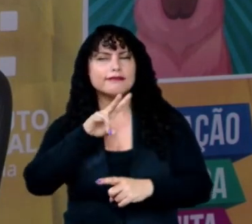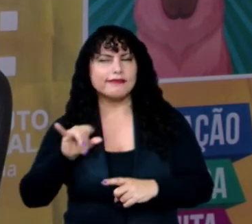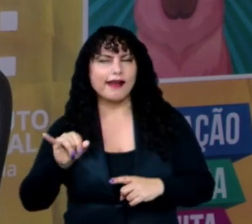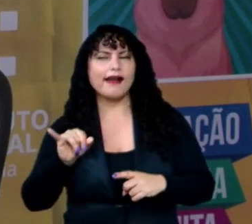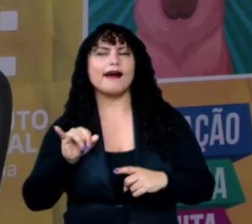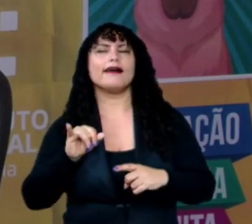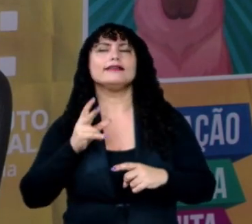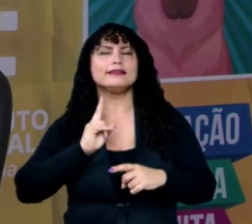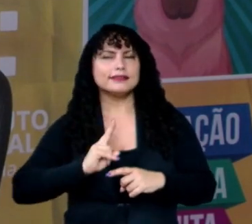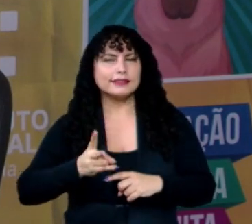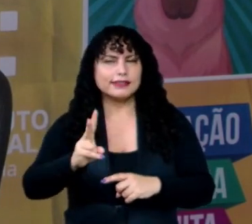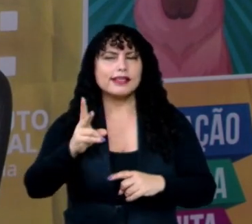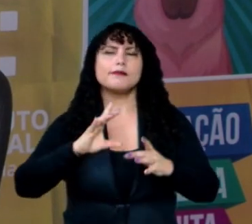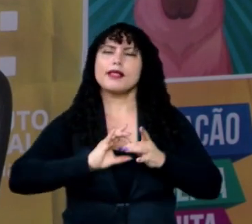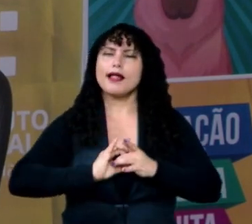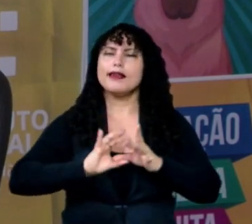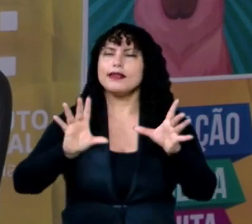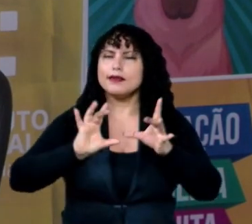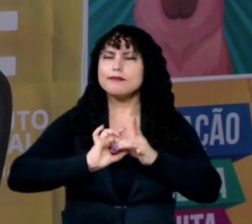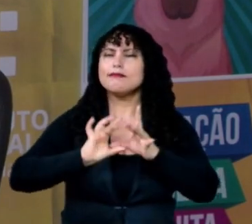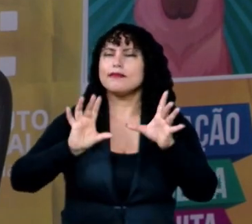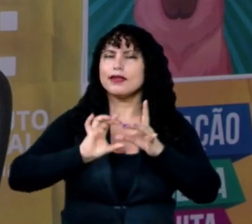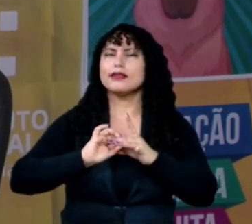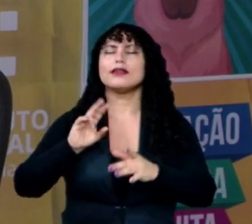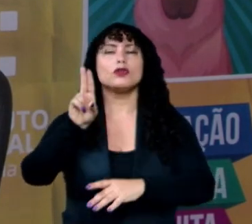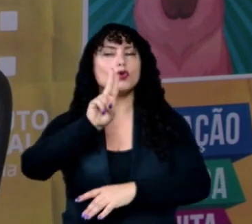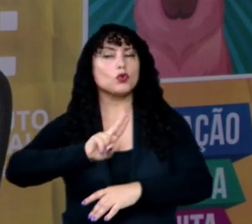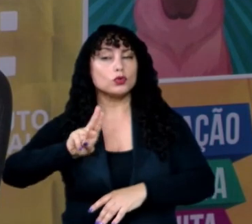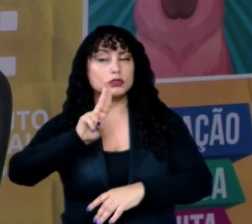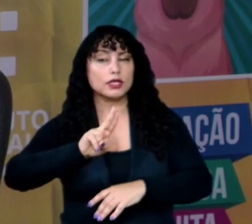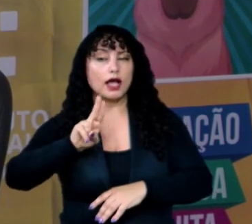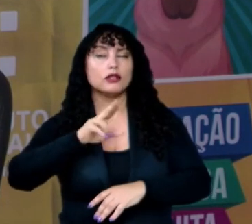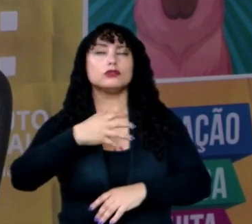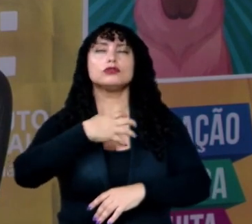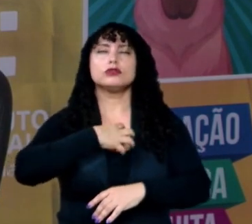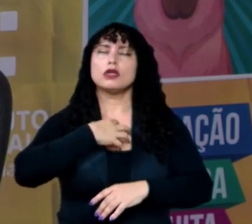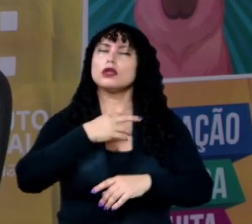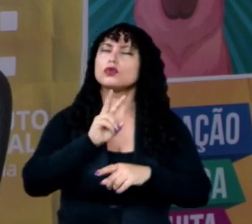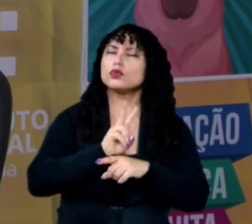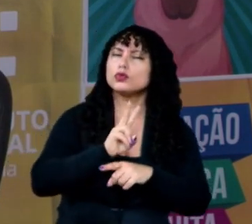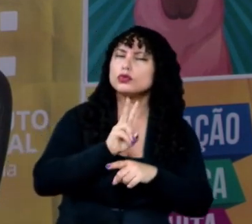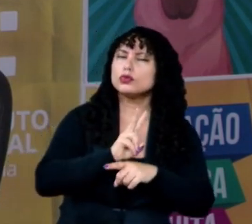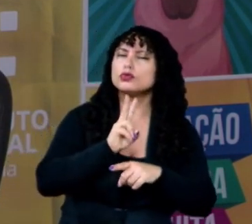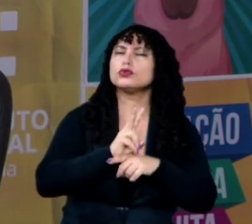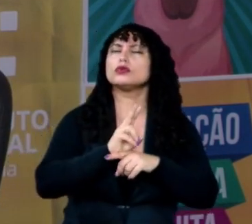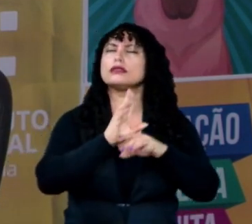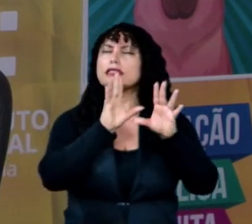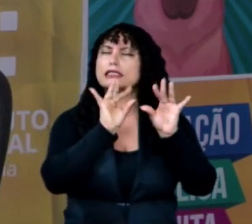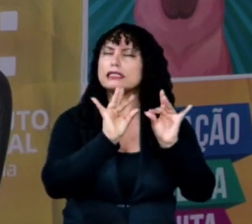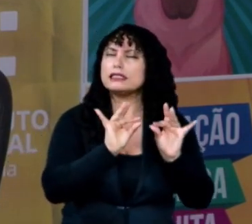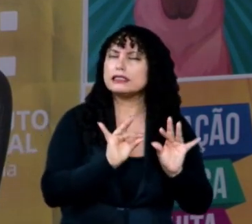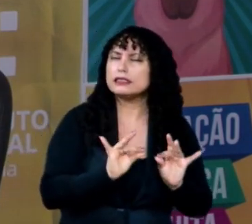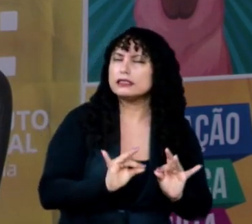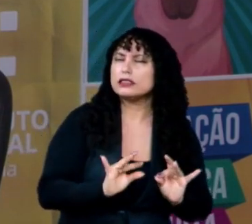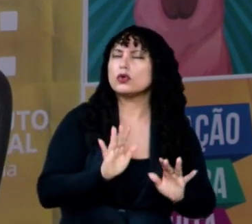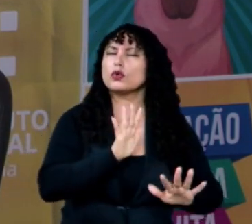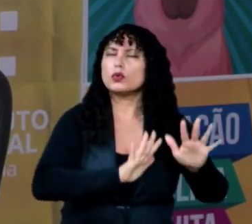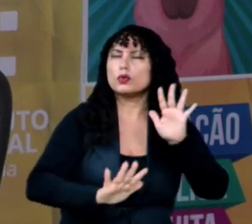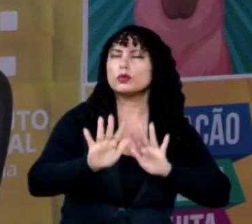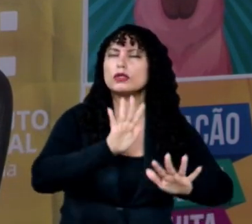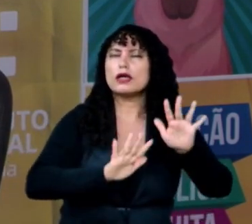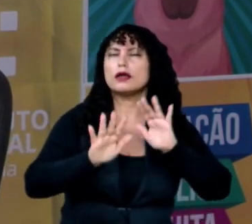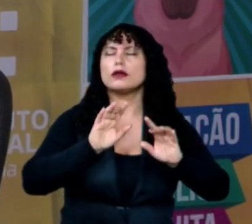estar cada vez mais à disposição, sejam utilizadas de forma cuidadosa, criteriosa e que não